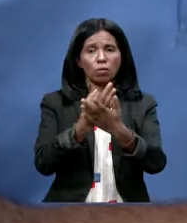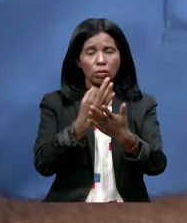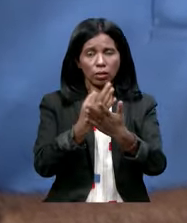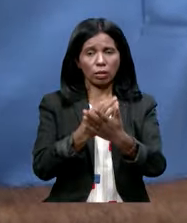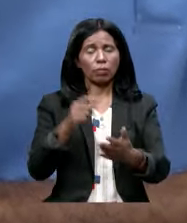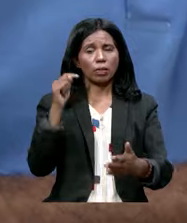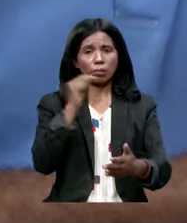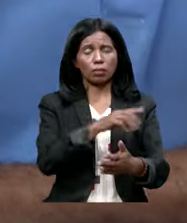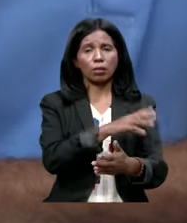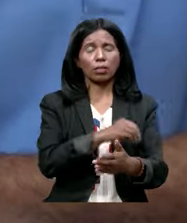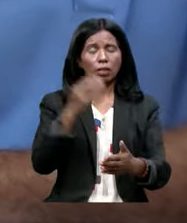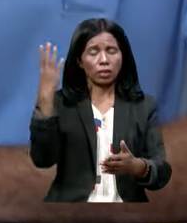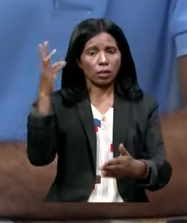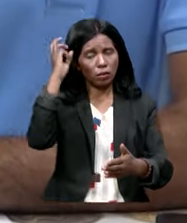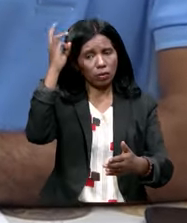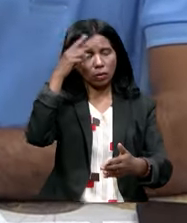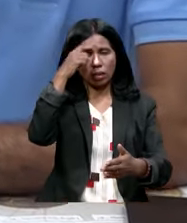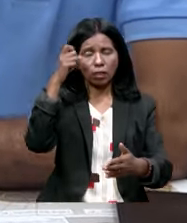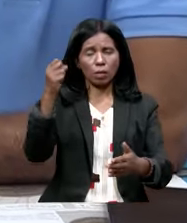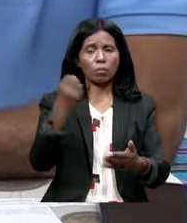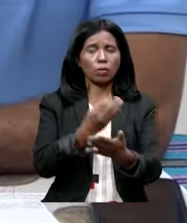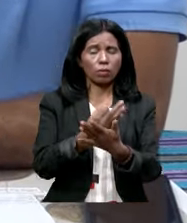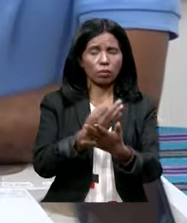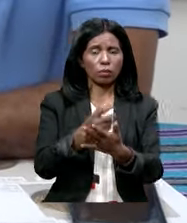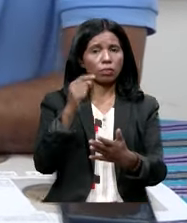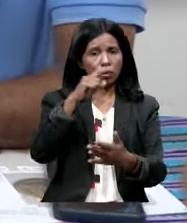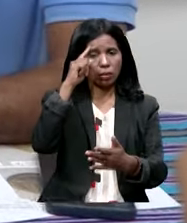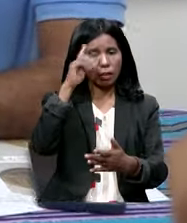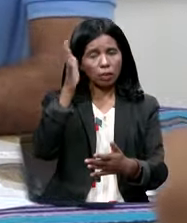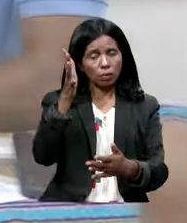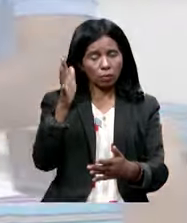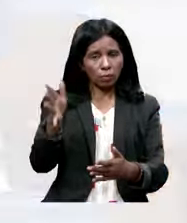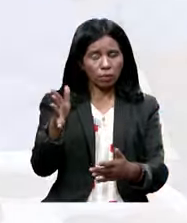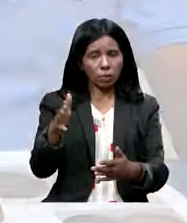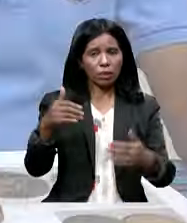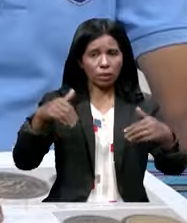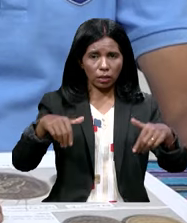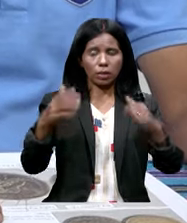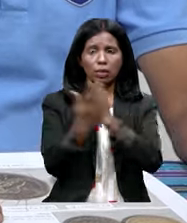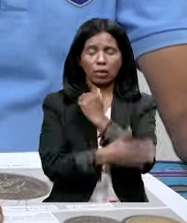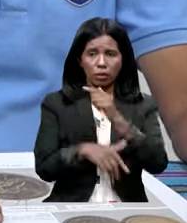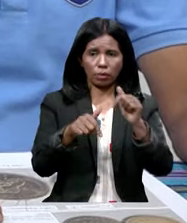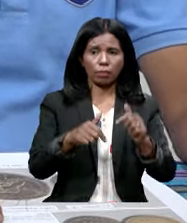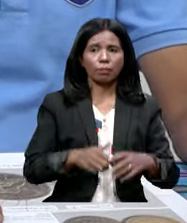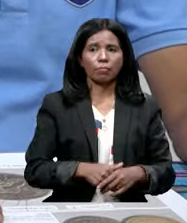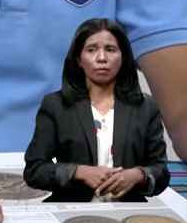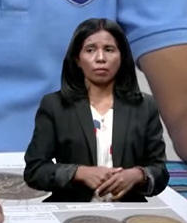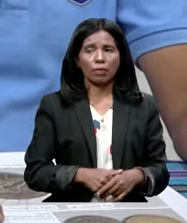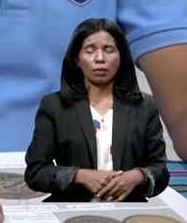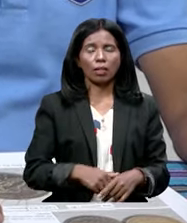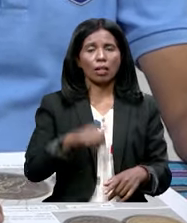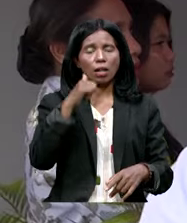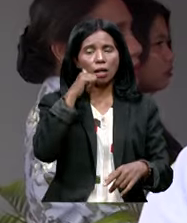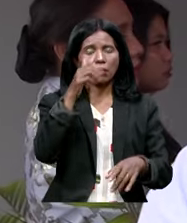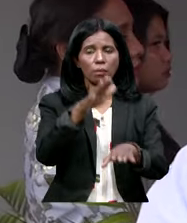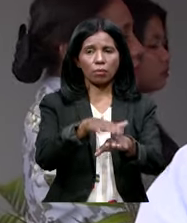Sei preocupação e a público, tamba moeda falso, centavos lima nulo, espalhona e a relaran. Aban convida